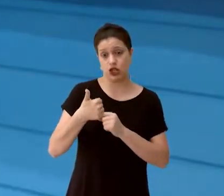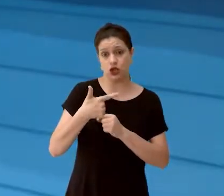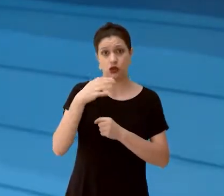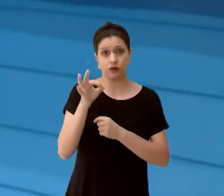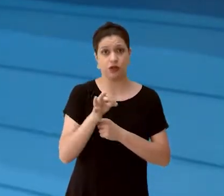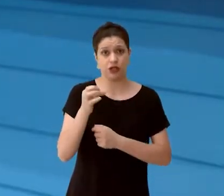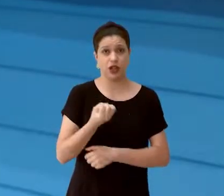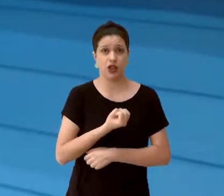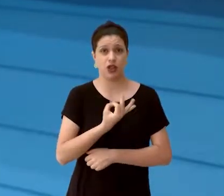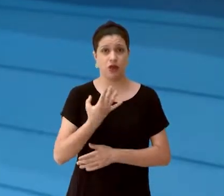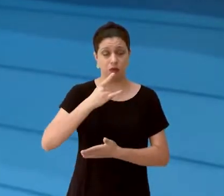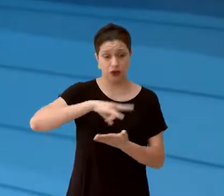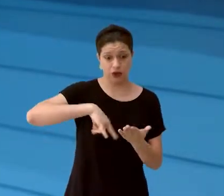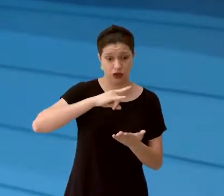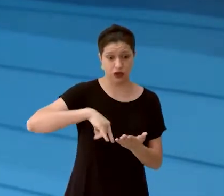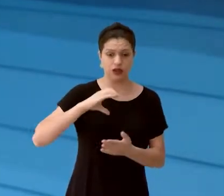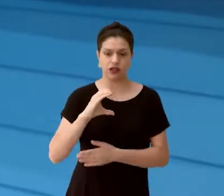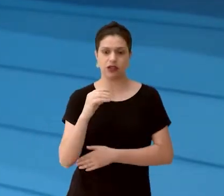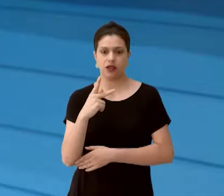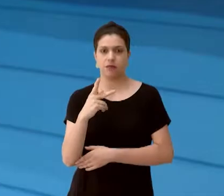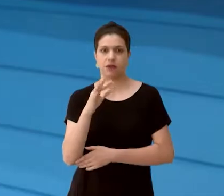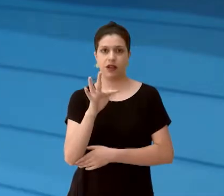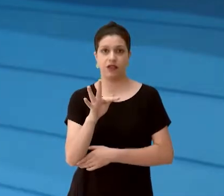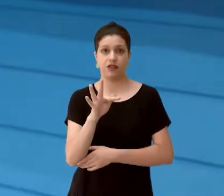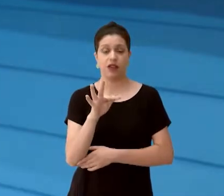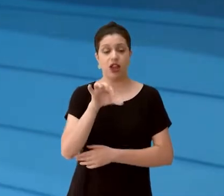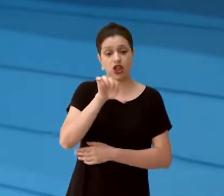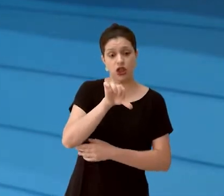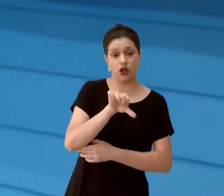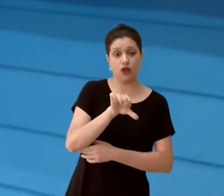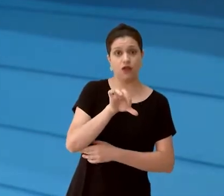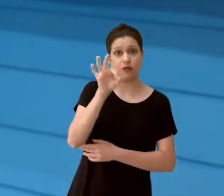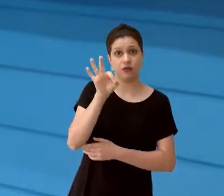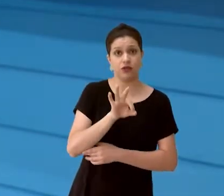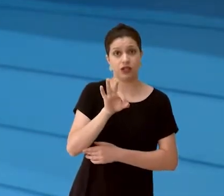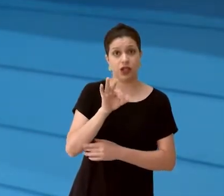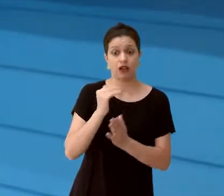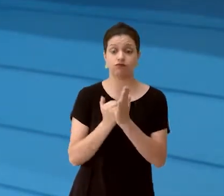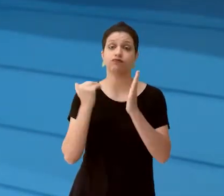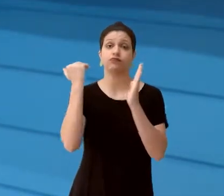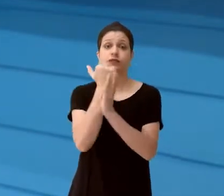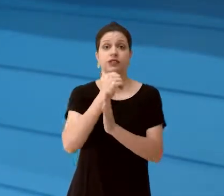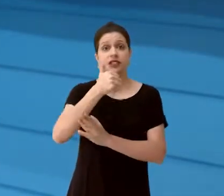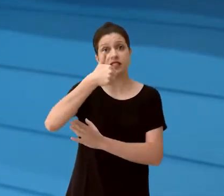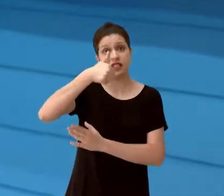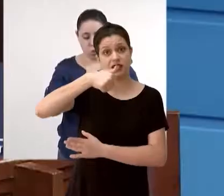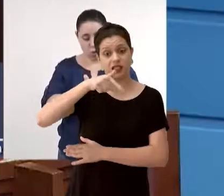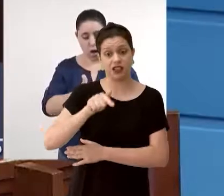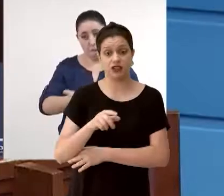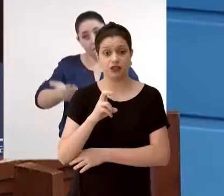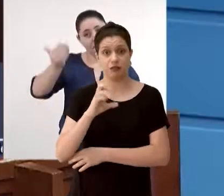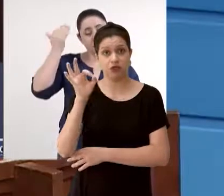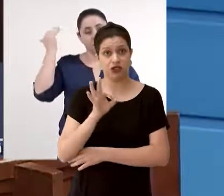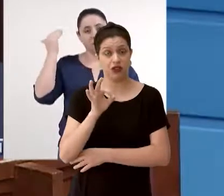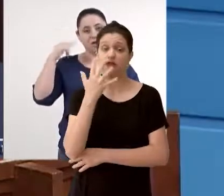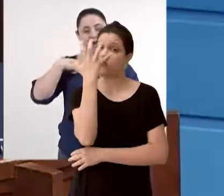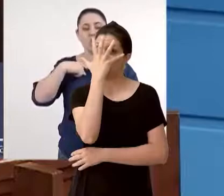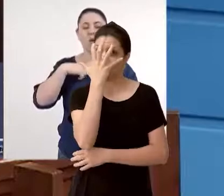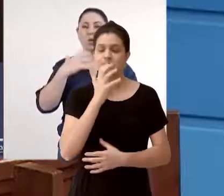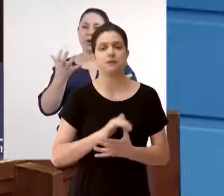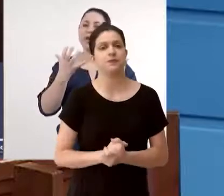o número de notas fiscais identificadas por CPF passou de 9% em janeiro para 17,5% em fevereiro. Eu queria comemorar